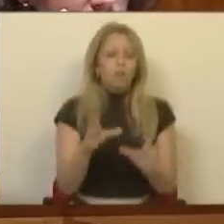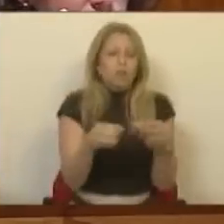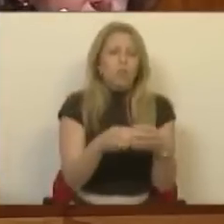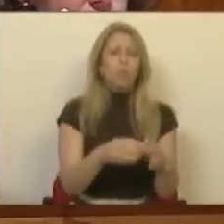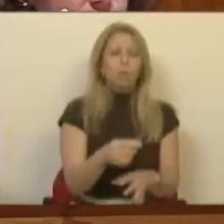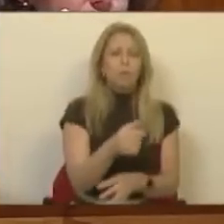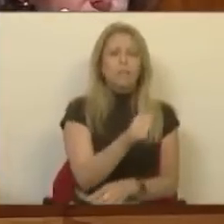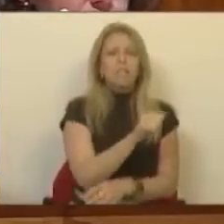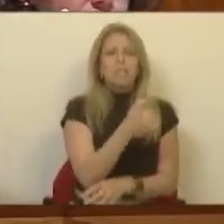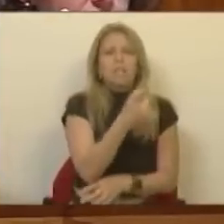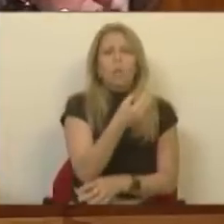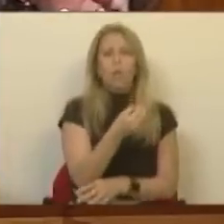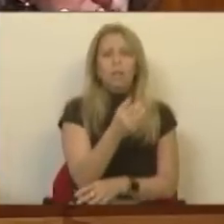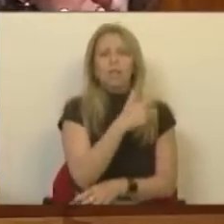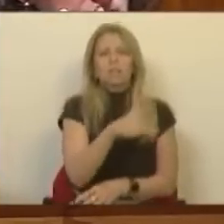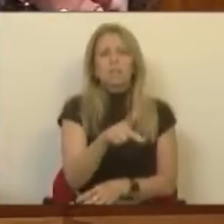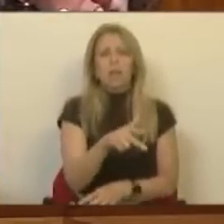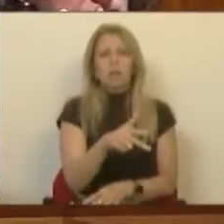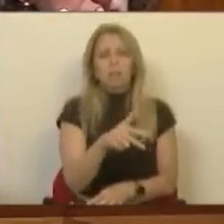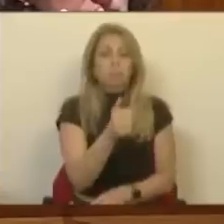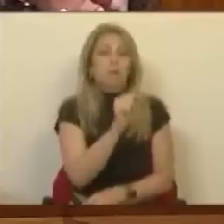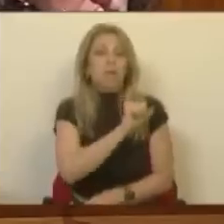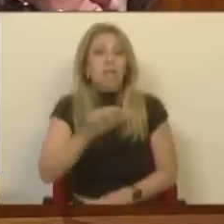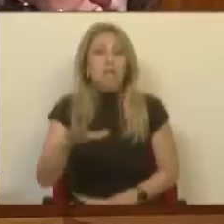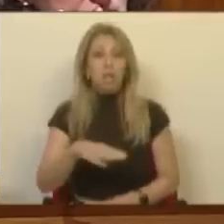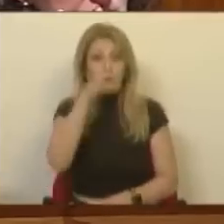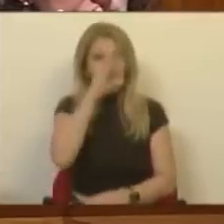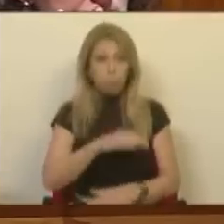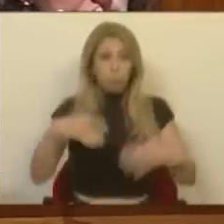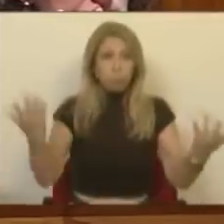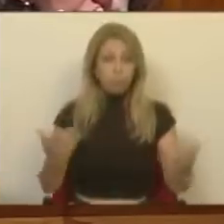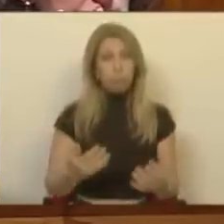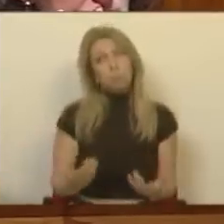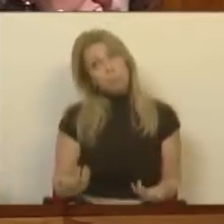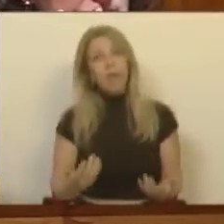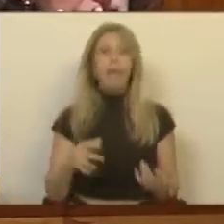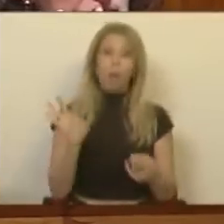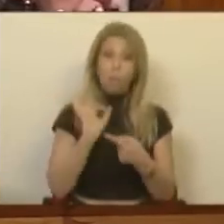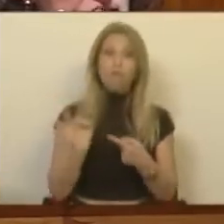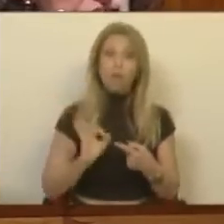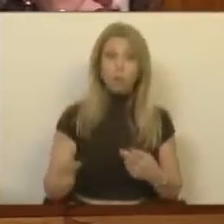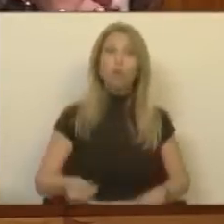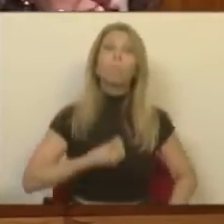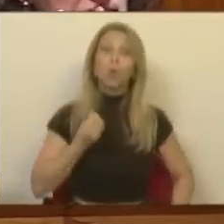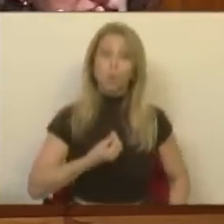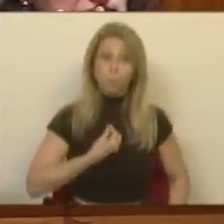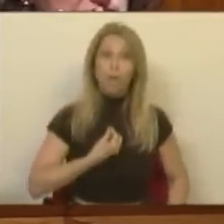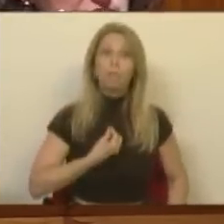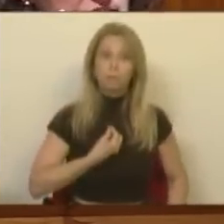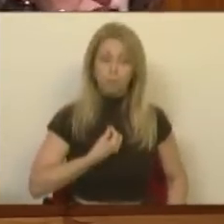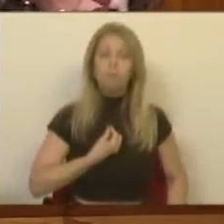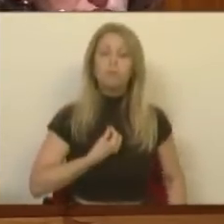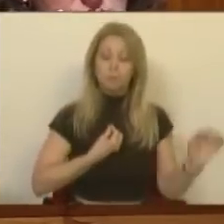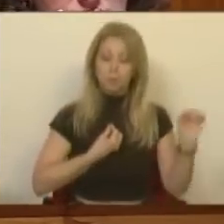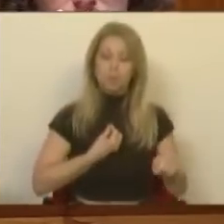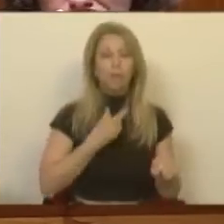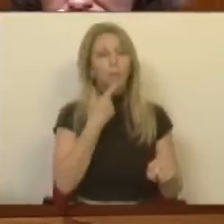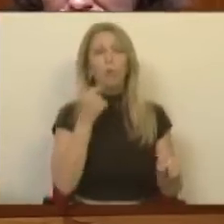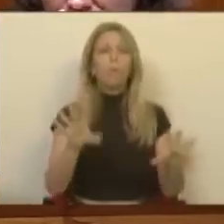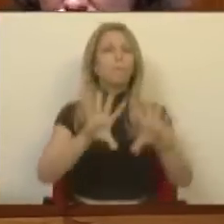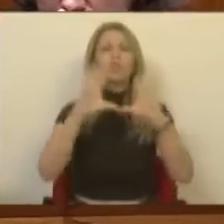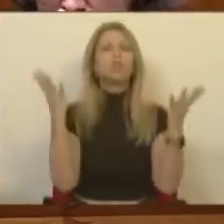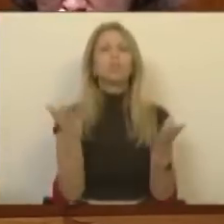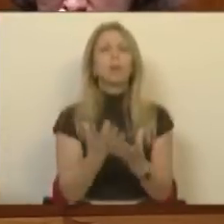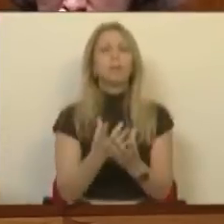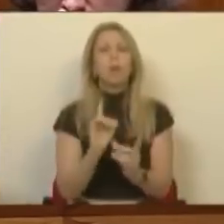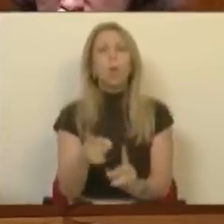500 não sei seguramente é um facto preocupado mas não podemos generalizar aquilo que seguramente é uma